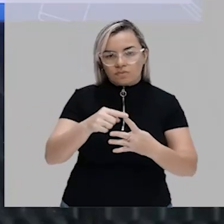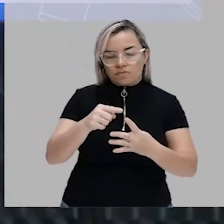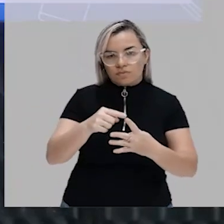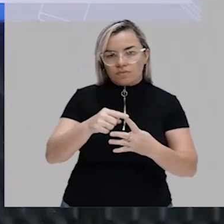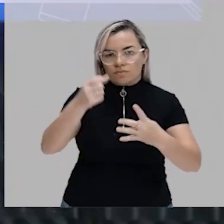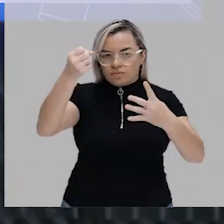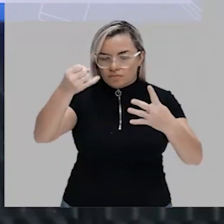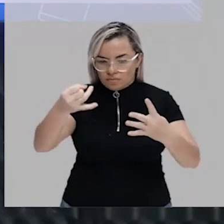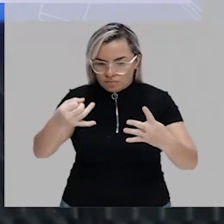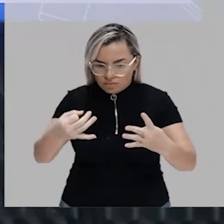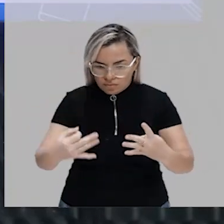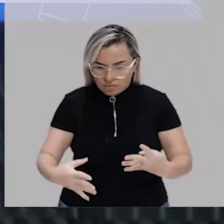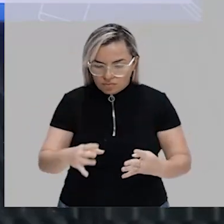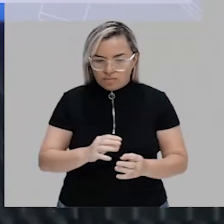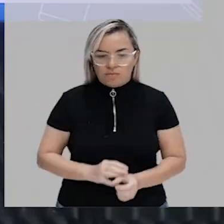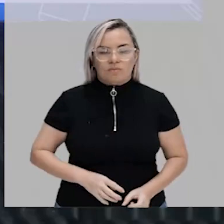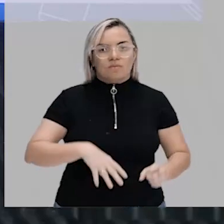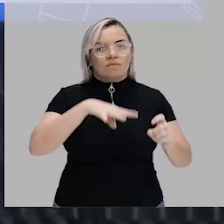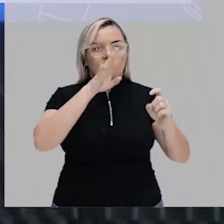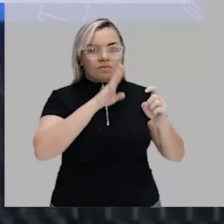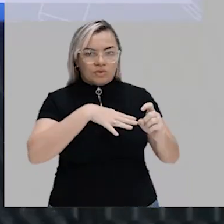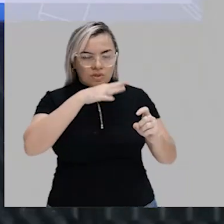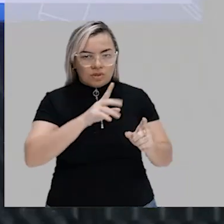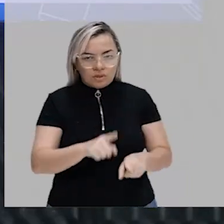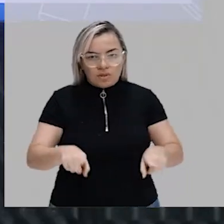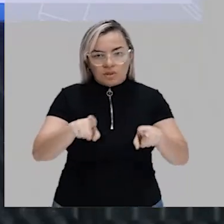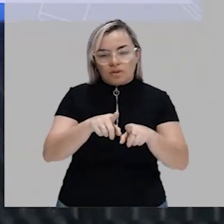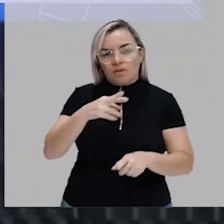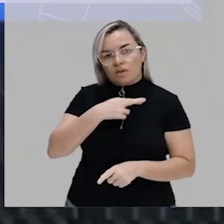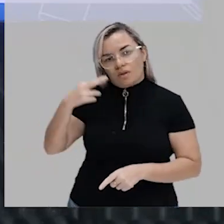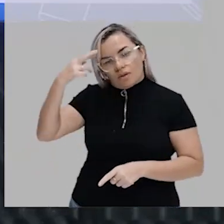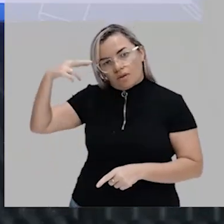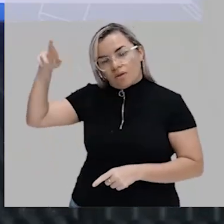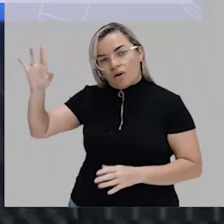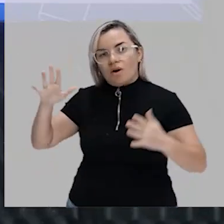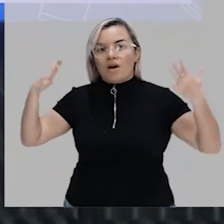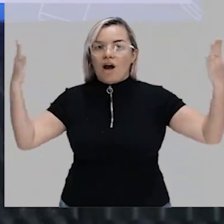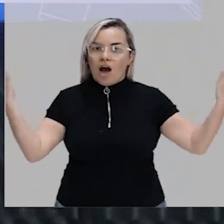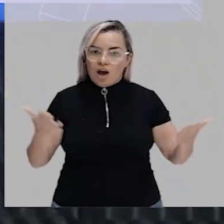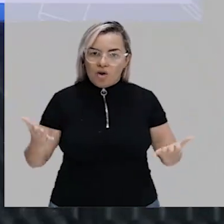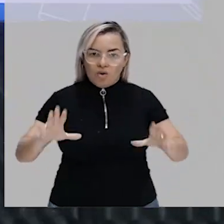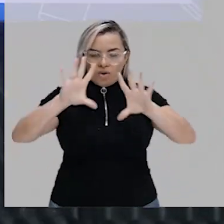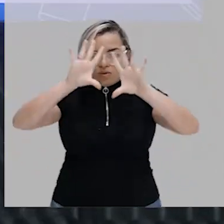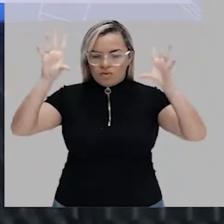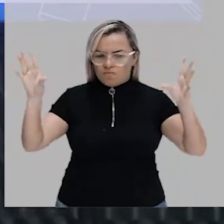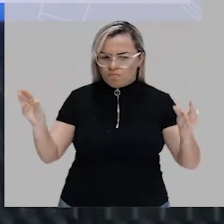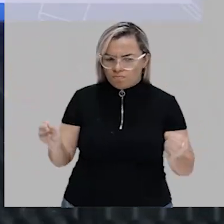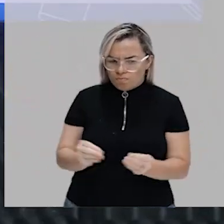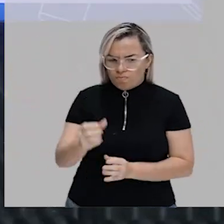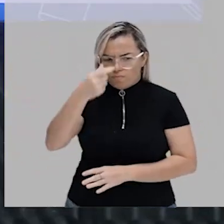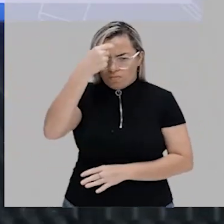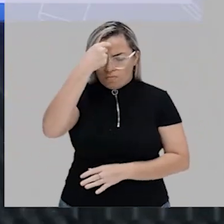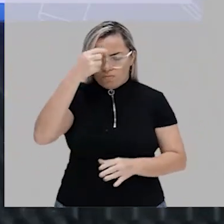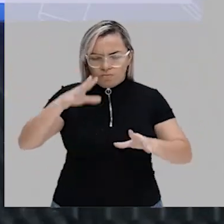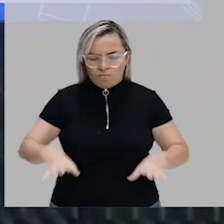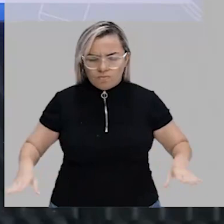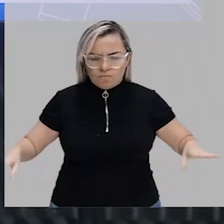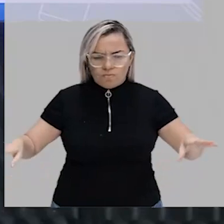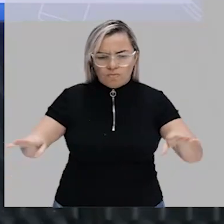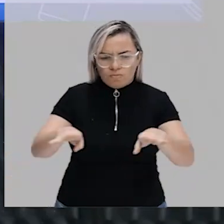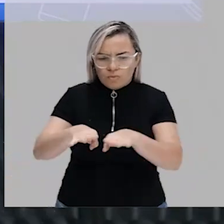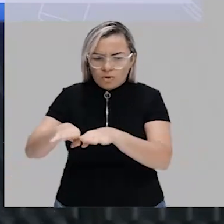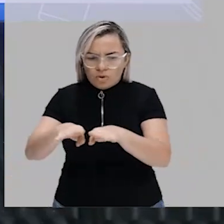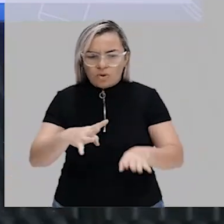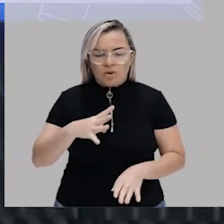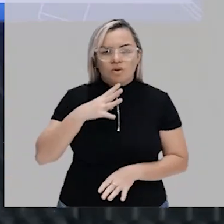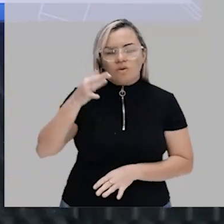falou sobre a mitologia e a religião. E agora a gente vai concluir com o senso comum, filosofia e